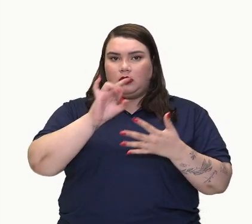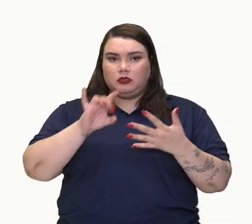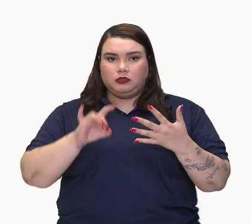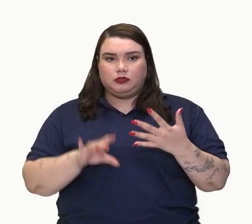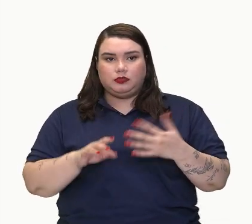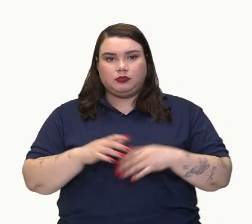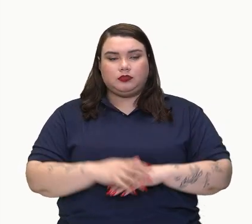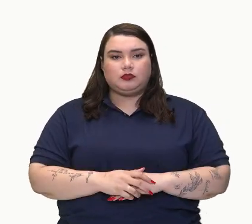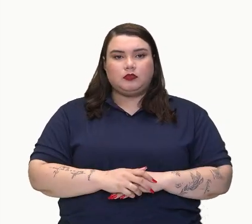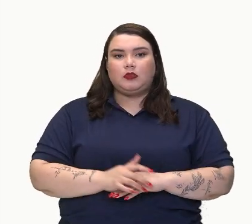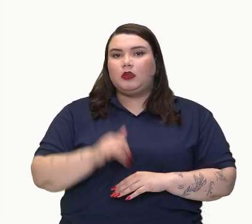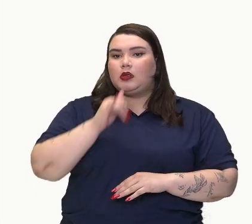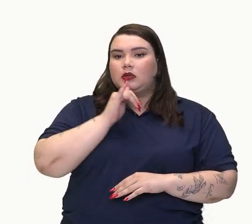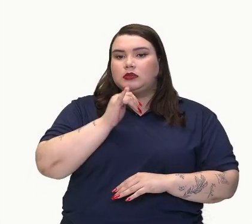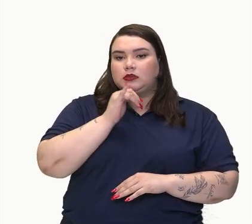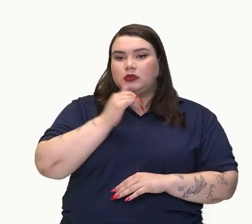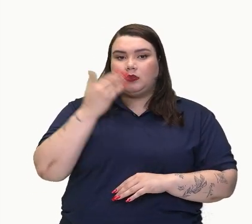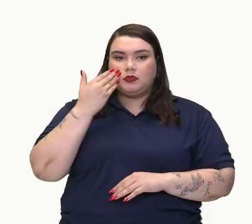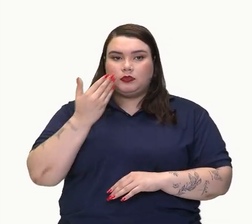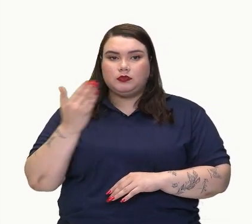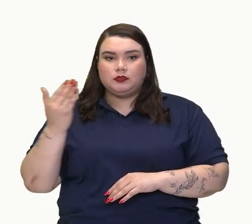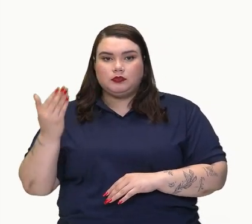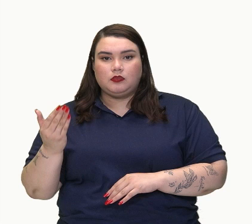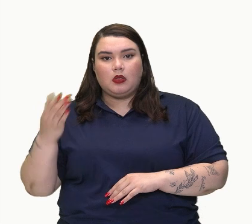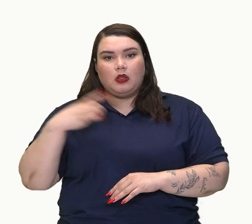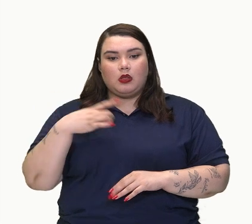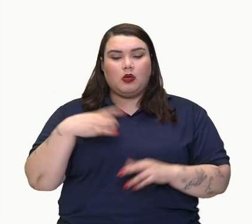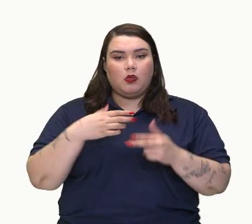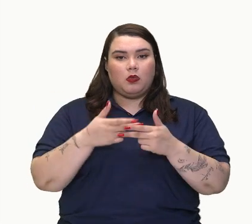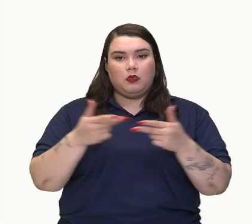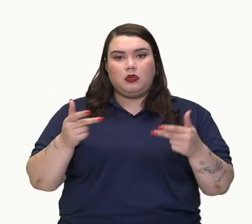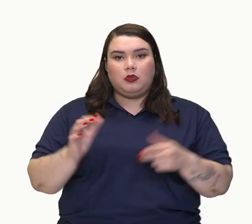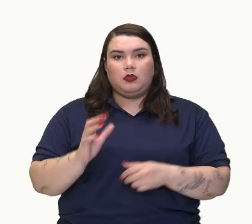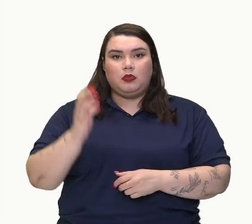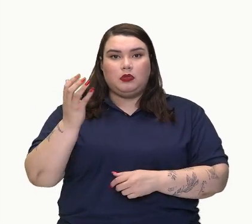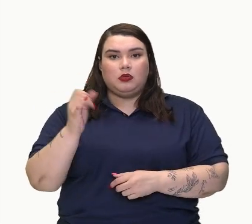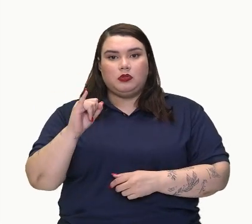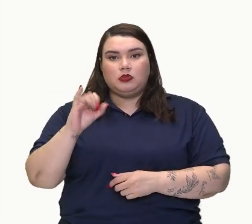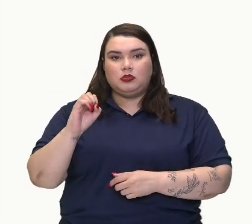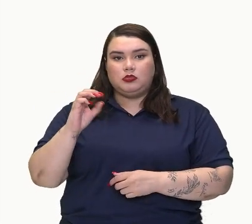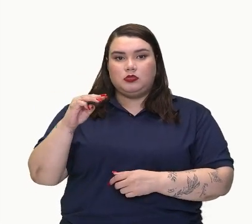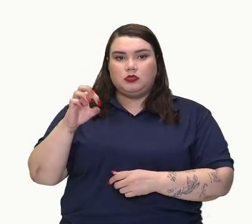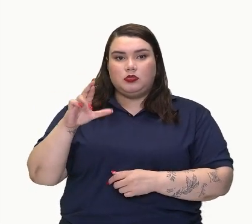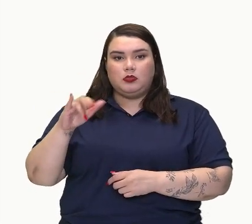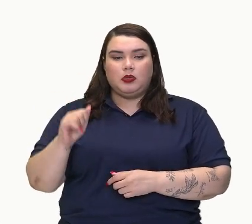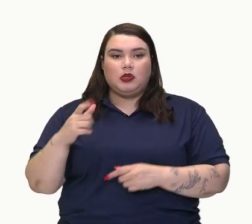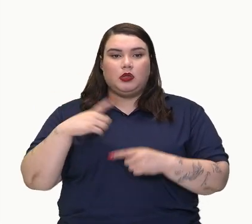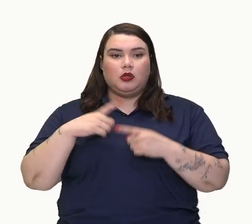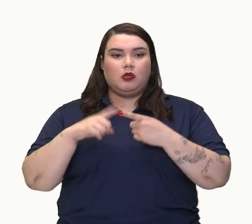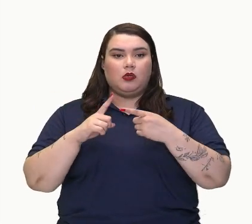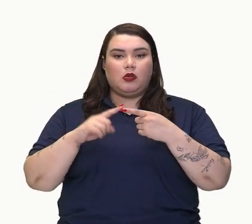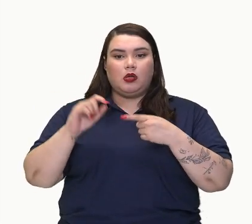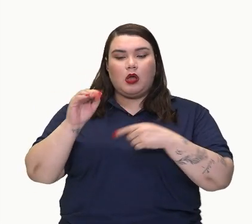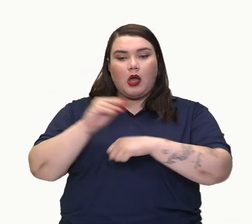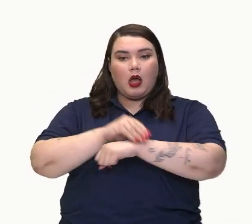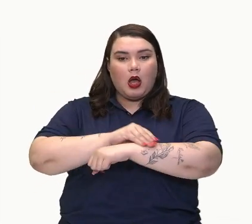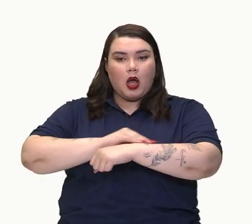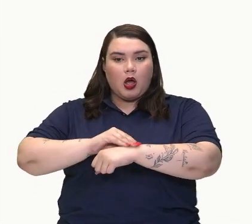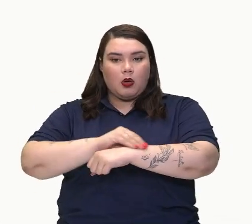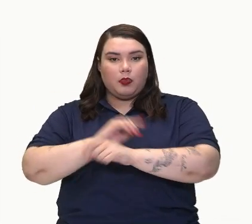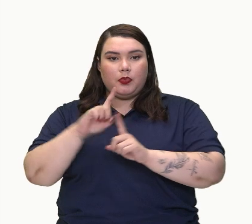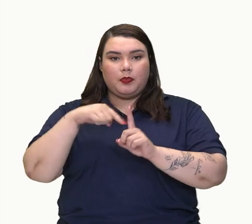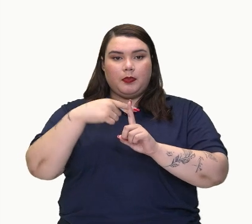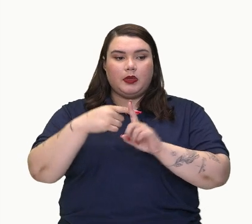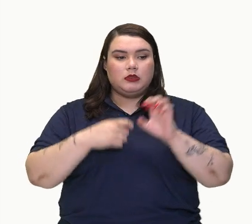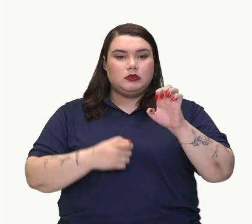Por exemplo, há casos especiais de isomeria de função que ocorrem entre a função álcool e